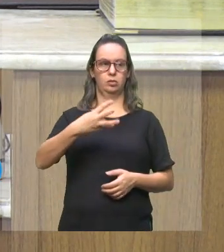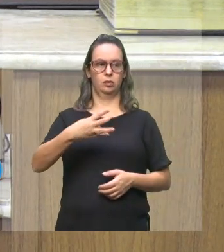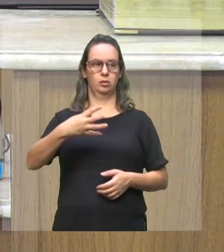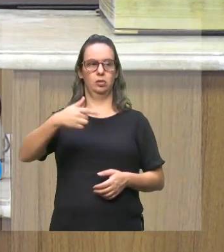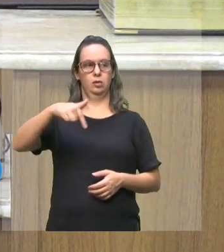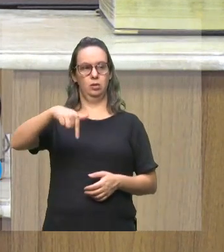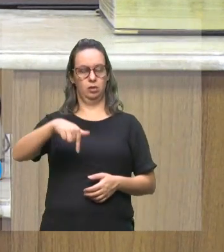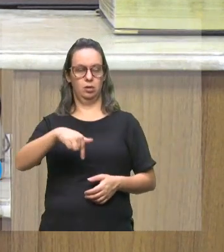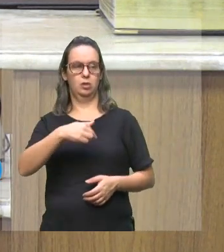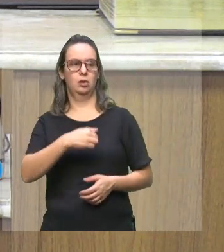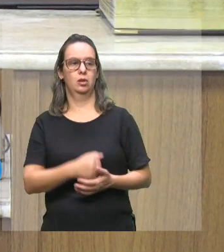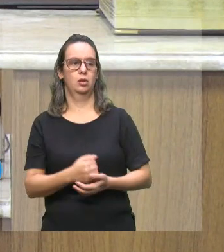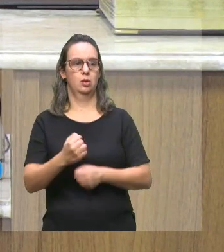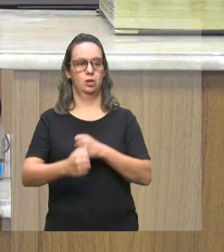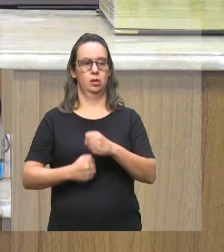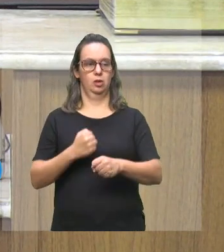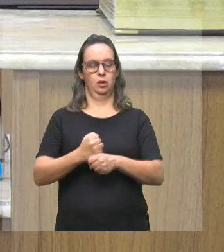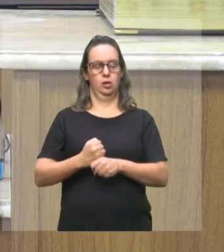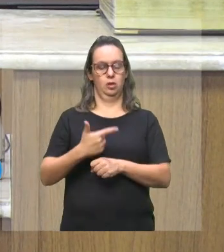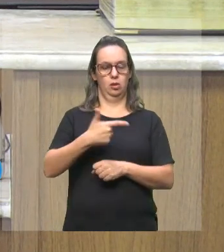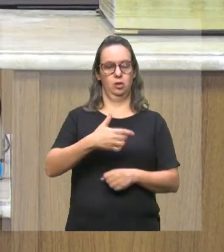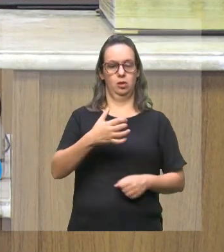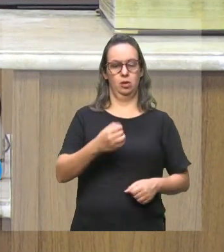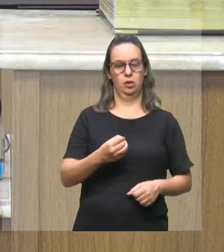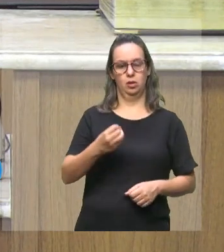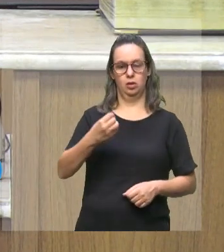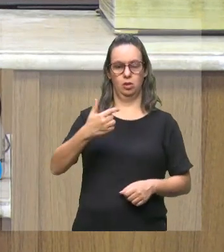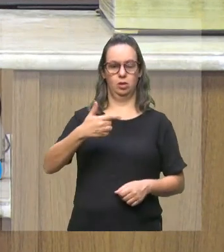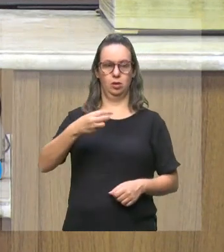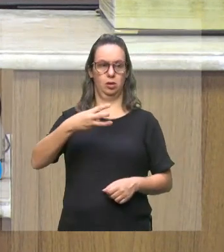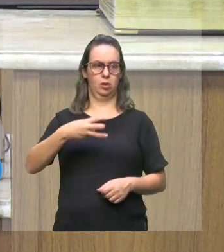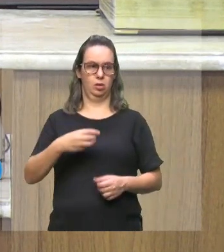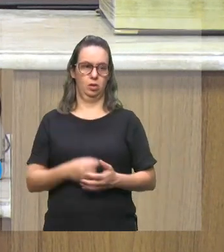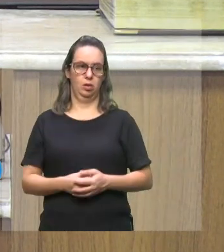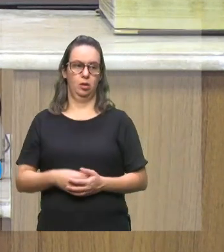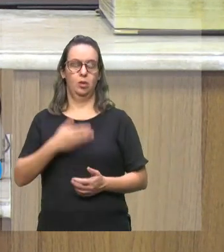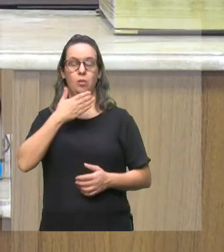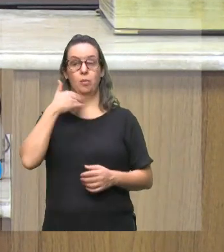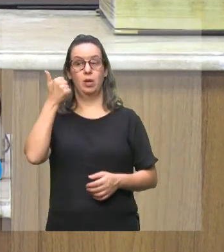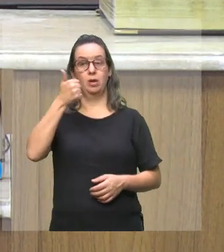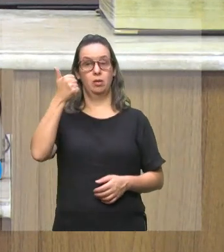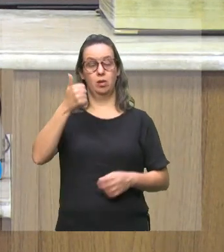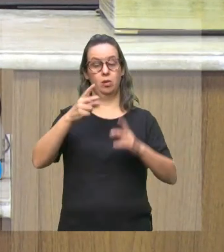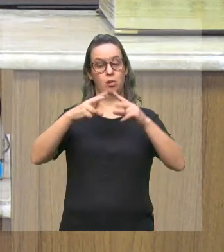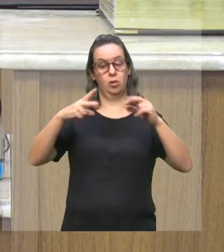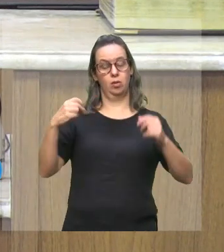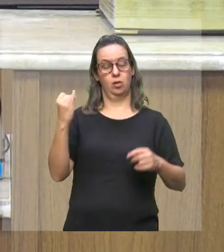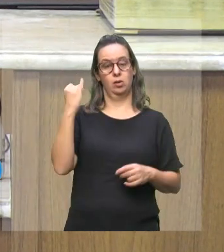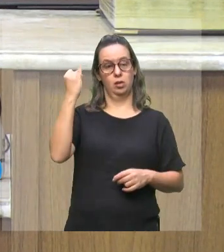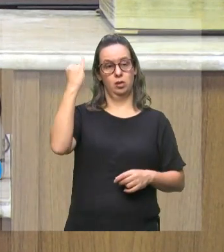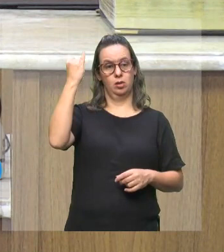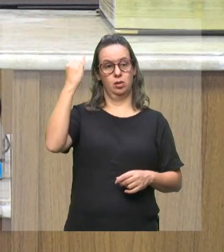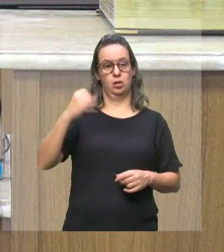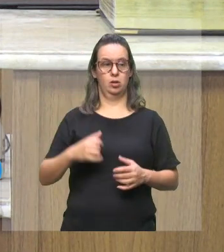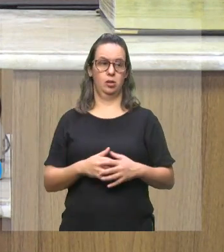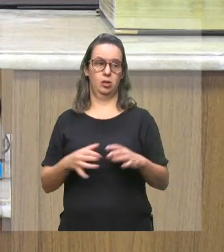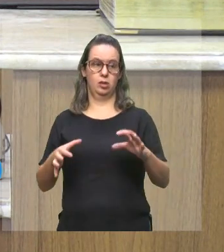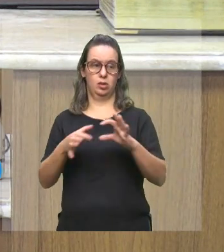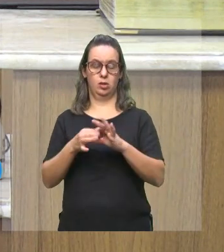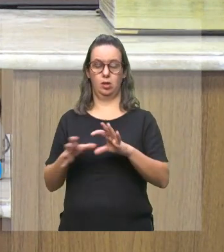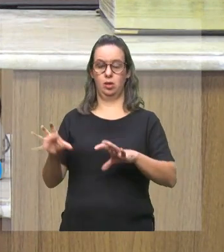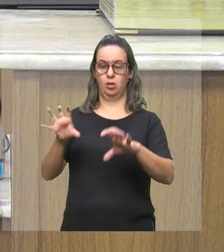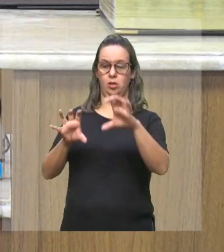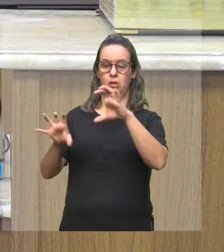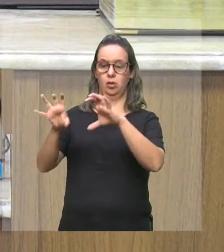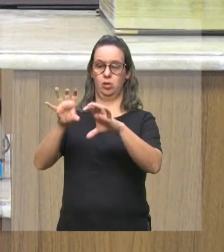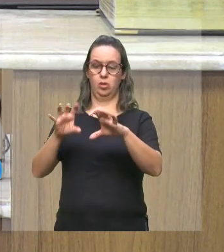247/2023 tem como objetivo aprimorar alguns pontos importantes relacionados à organização do sistema